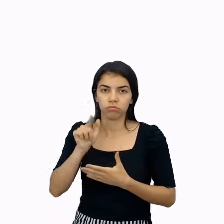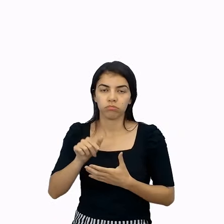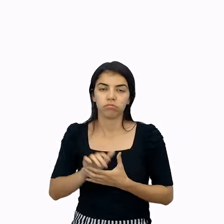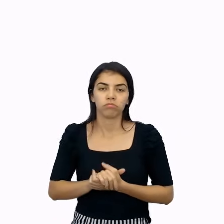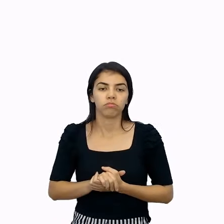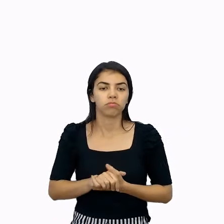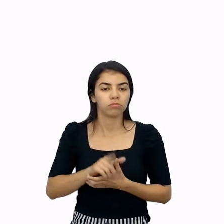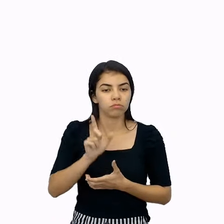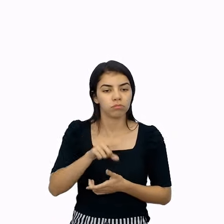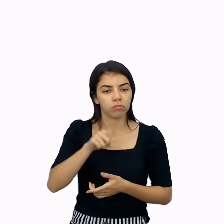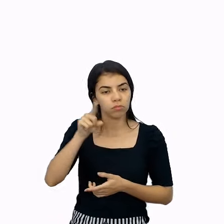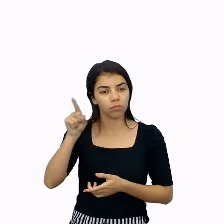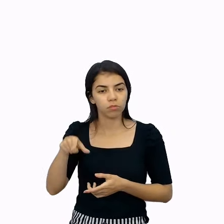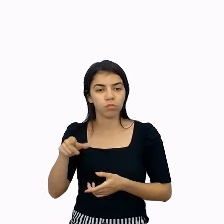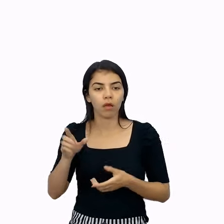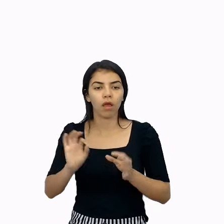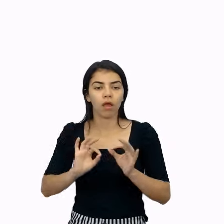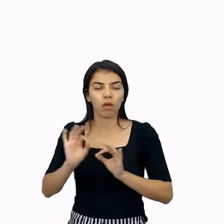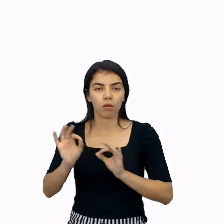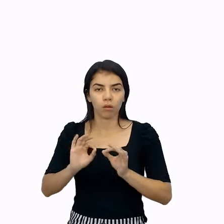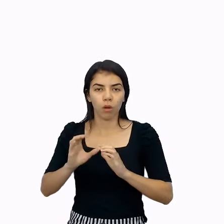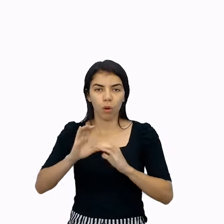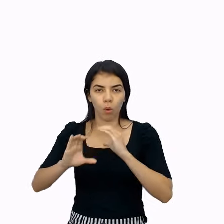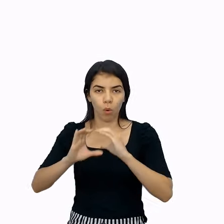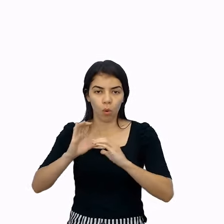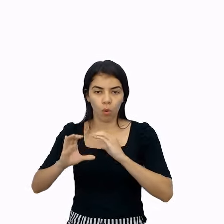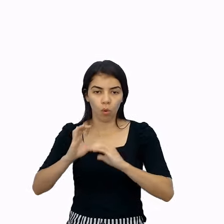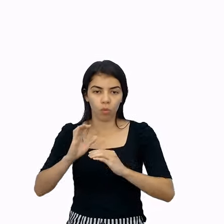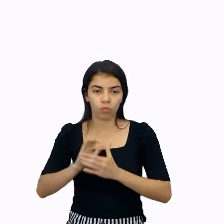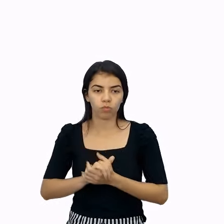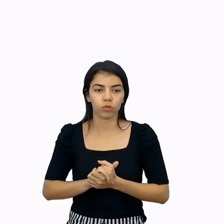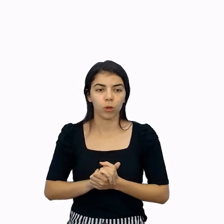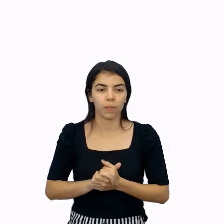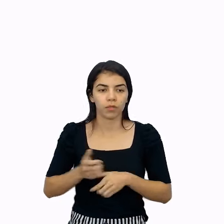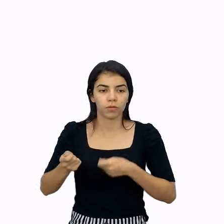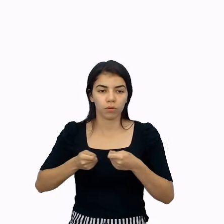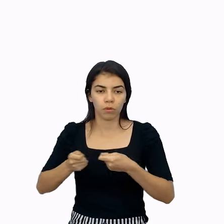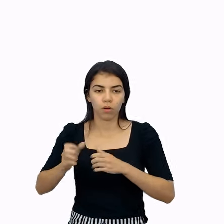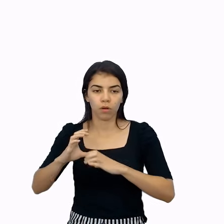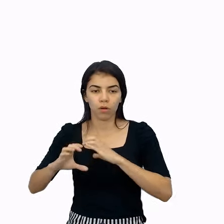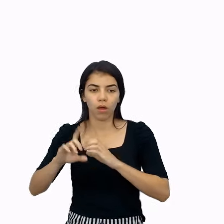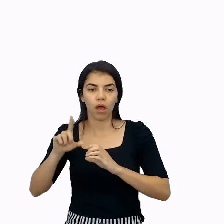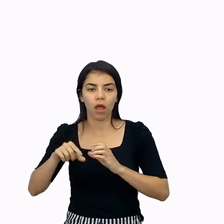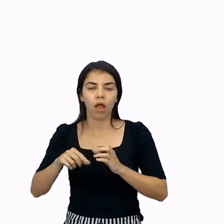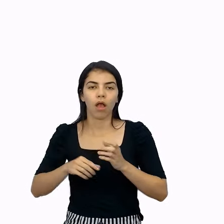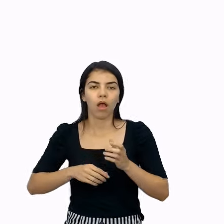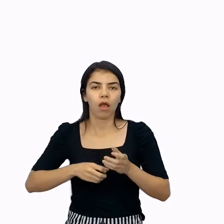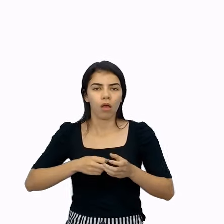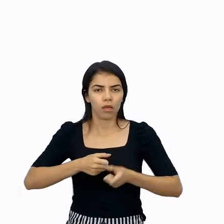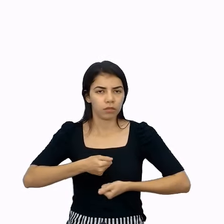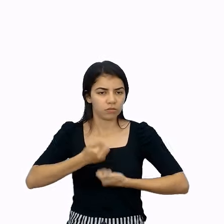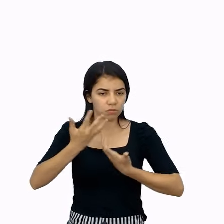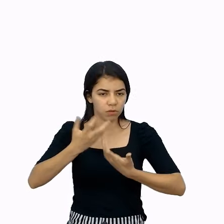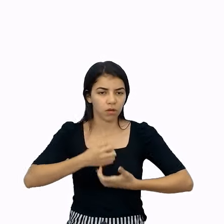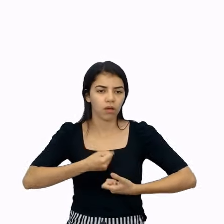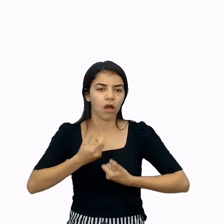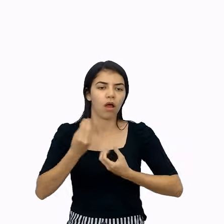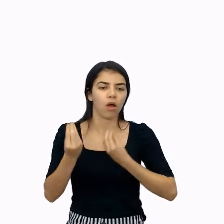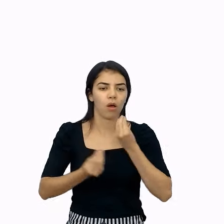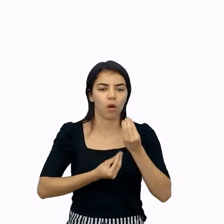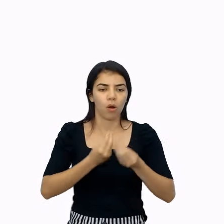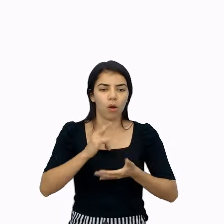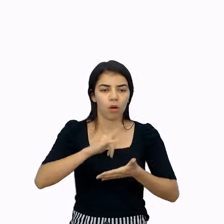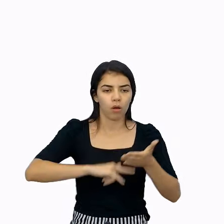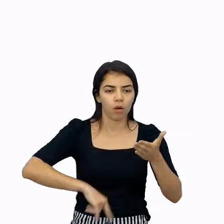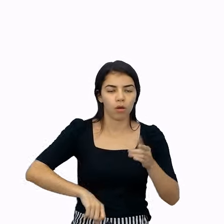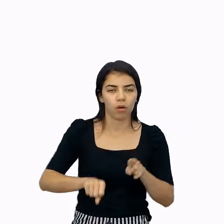né, os domínios comunicativos, como, por exemplo, do relato. Relatar como documentação de ações humanas, está bem isso